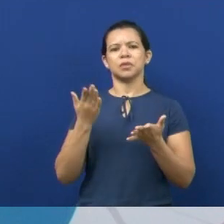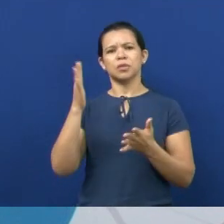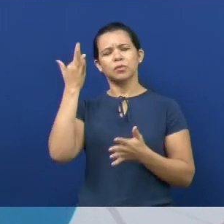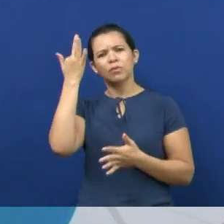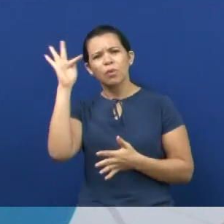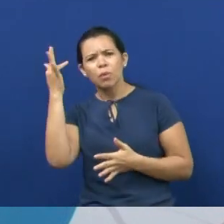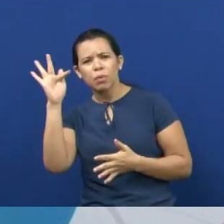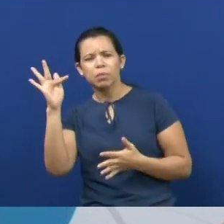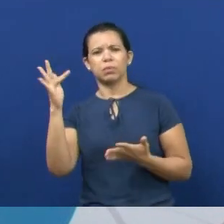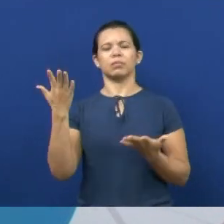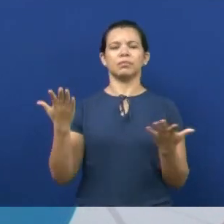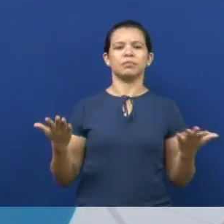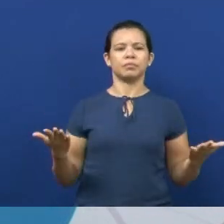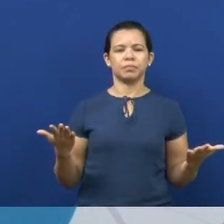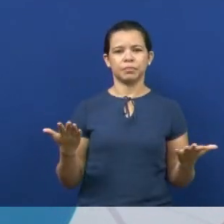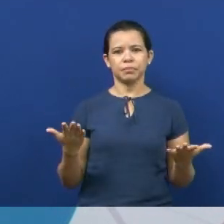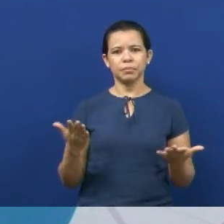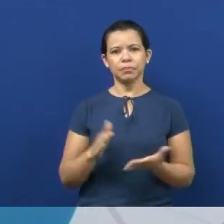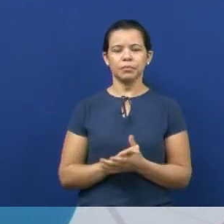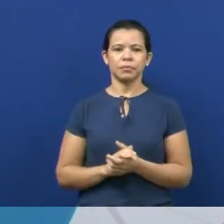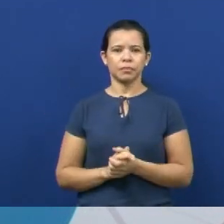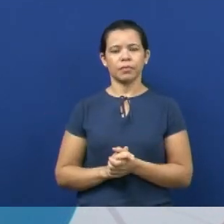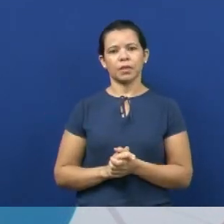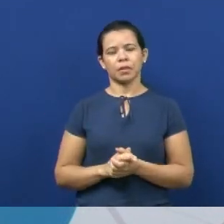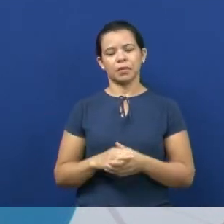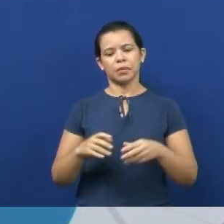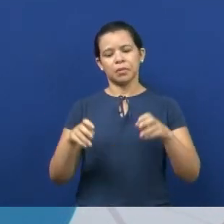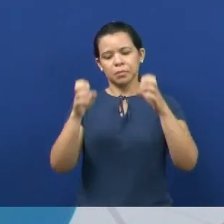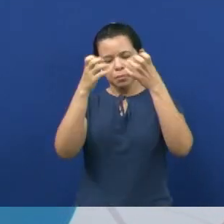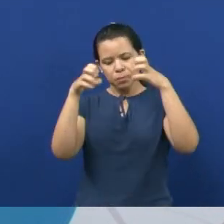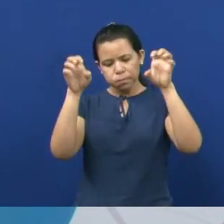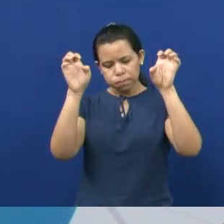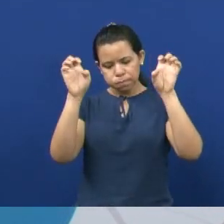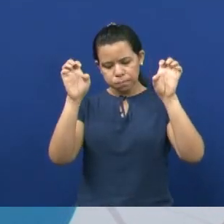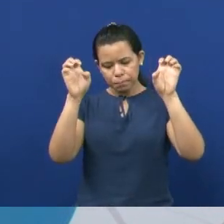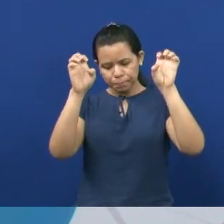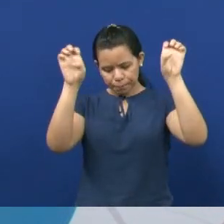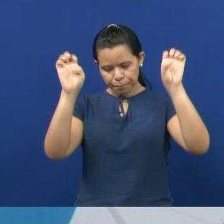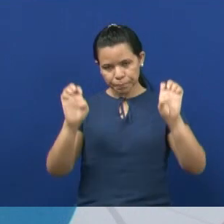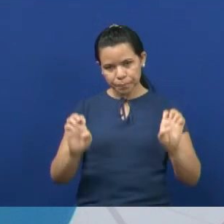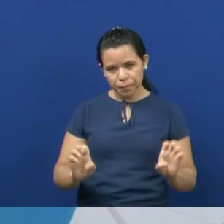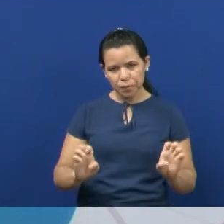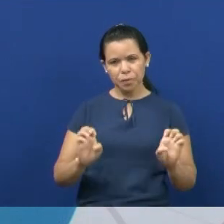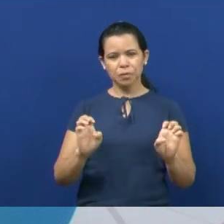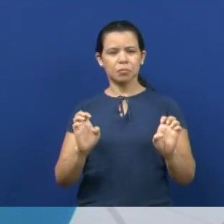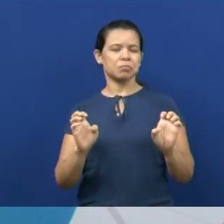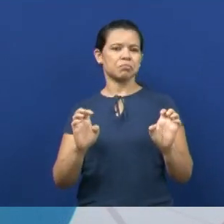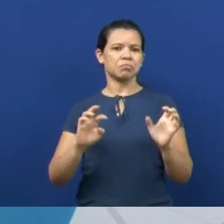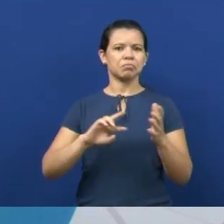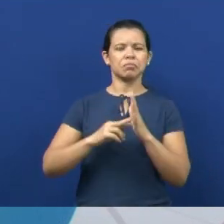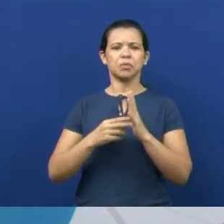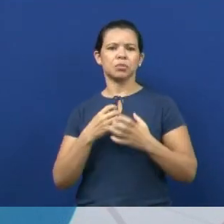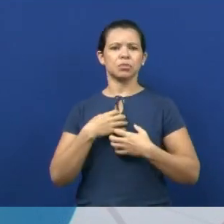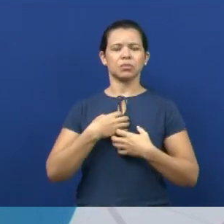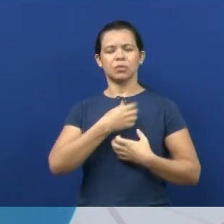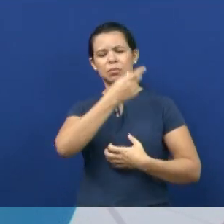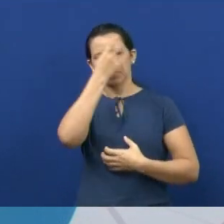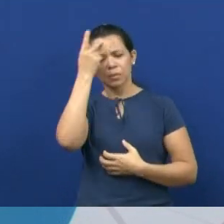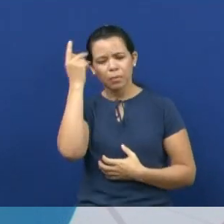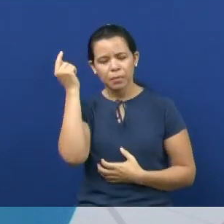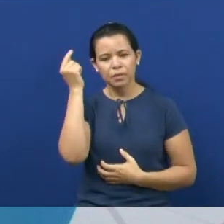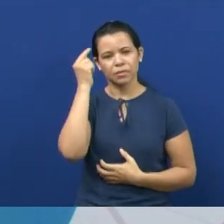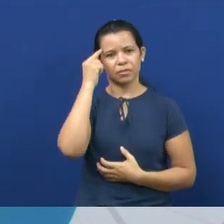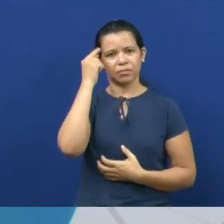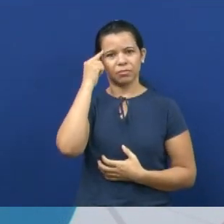Esses aspectos estruturantes que estão aí, eles estruturam a forma do homem pensar, o homem pós-moderno.